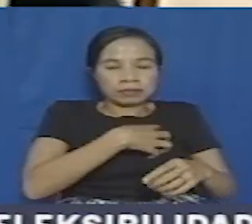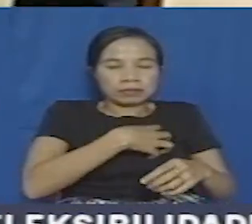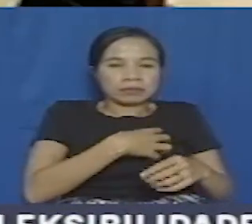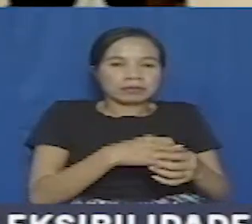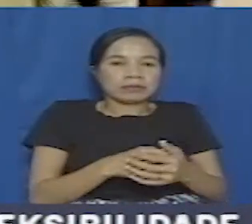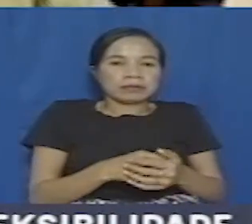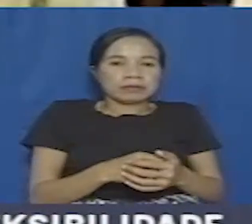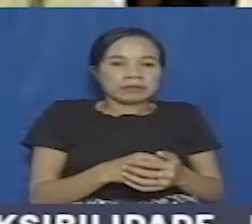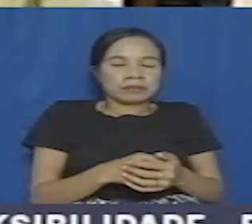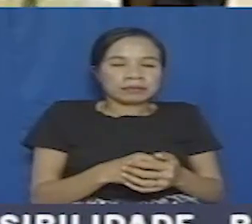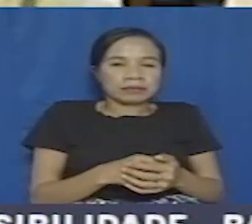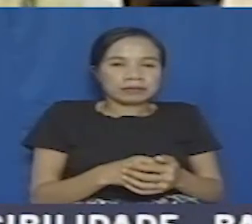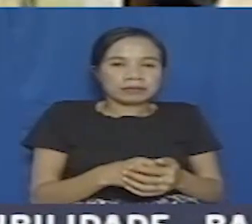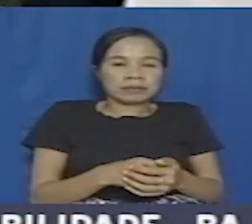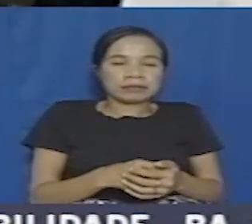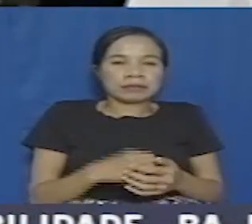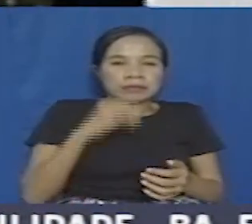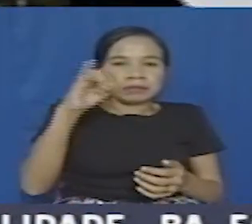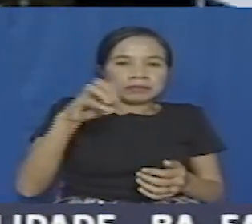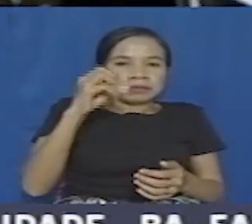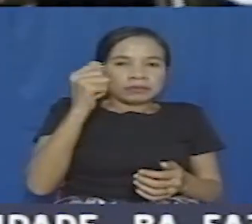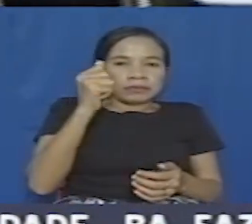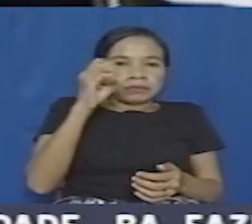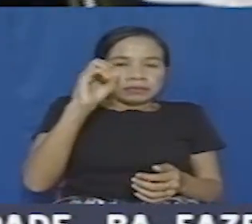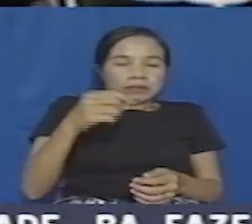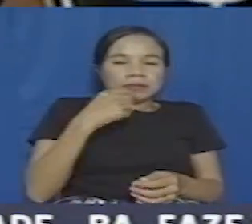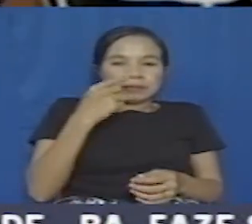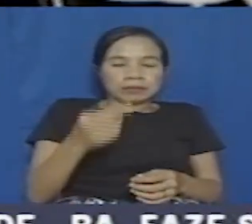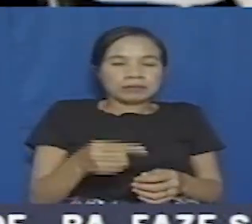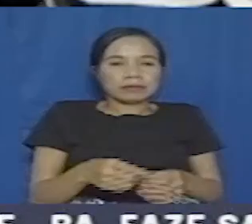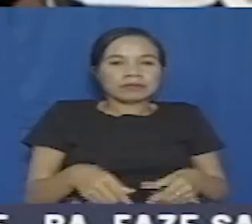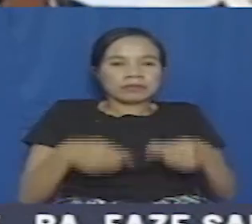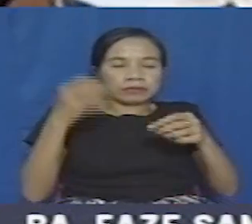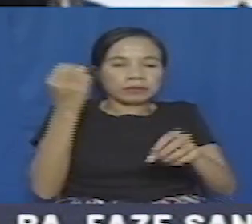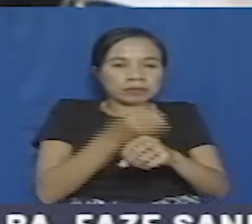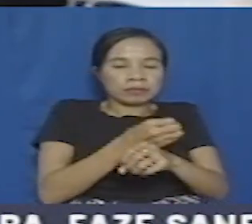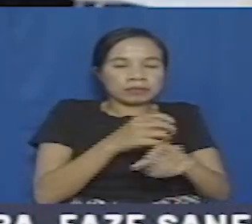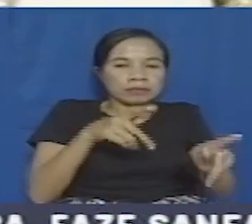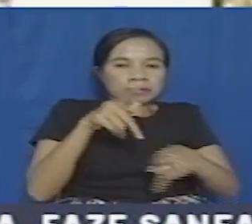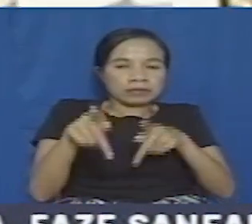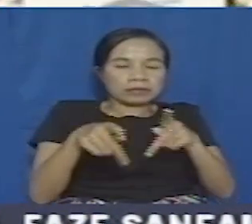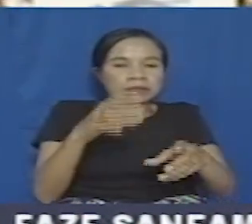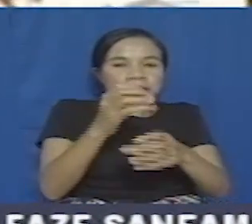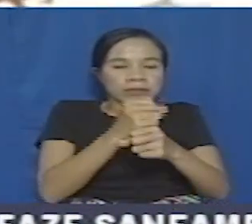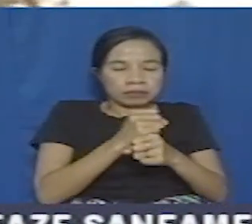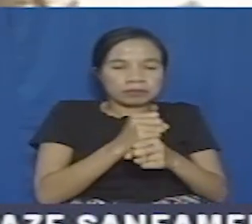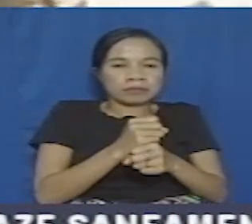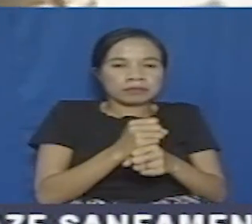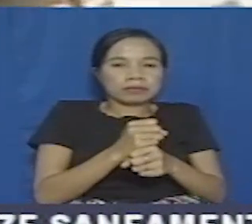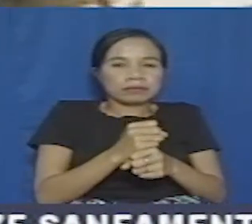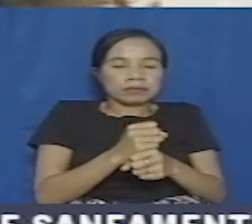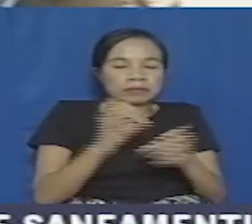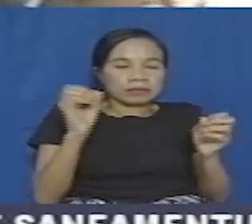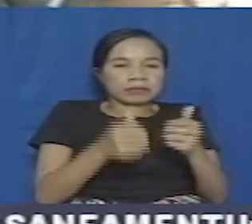Nacional, Superintendente João Belo dos Reis Bertetele Hateten, se for oportunidade ba veículo 9, atu foti no wai hira la